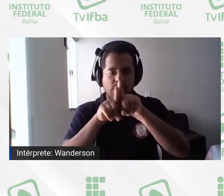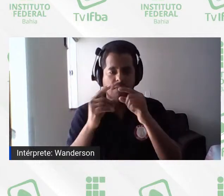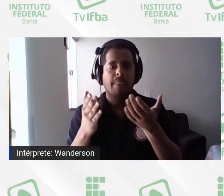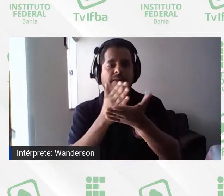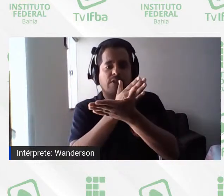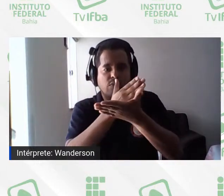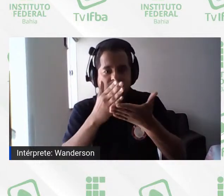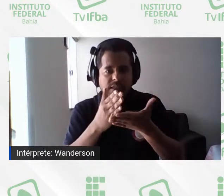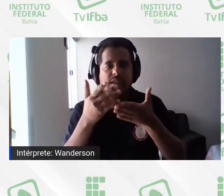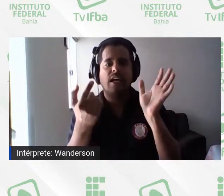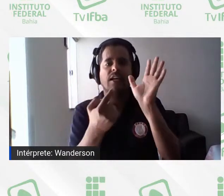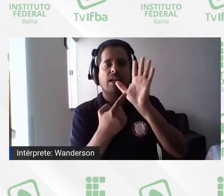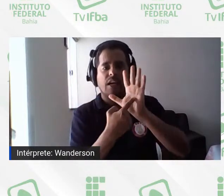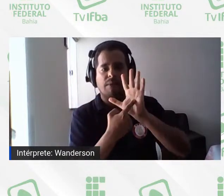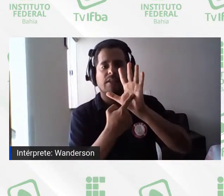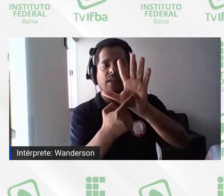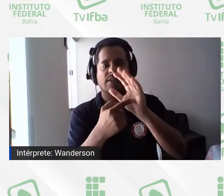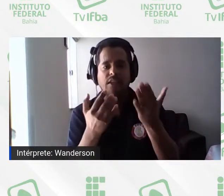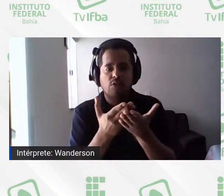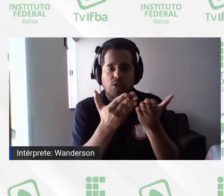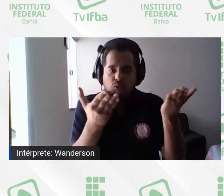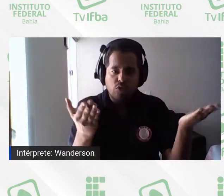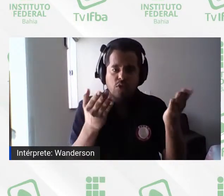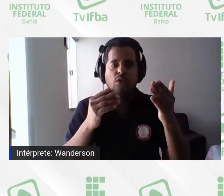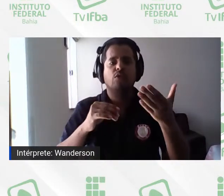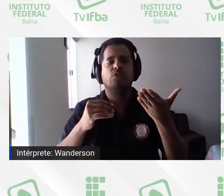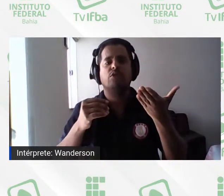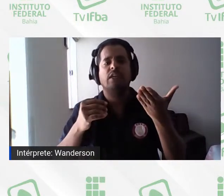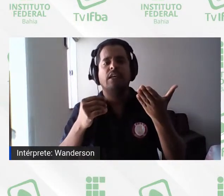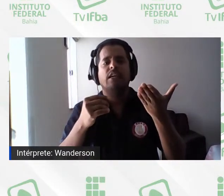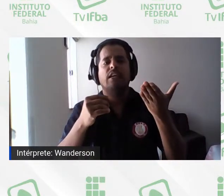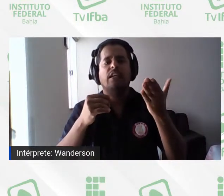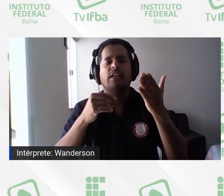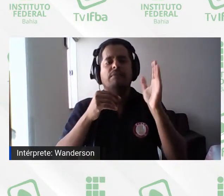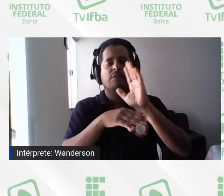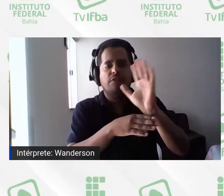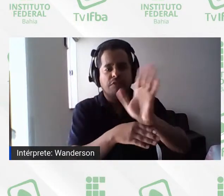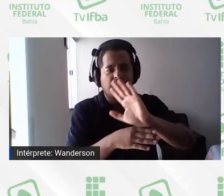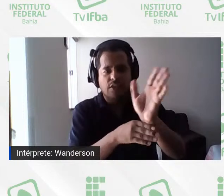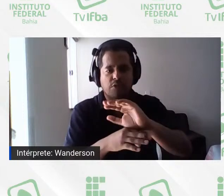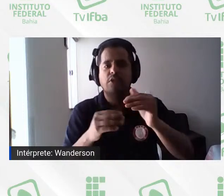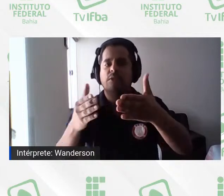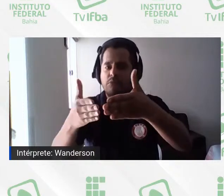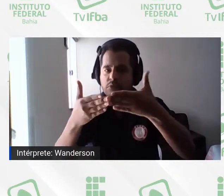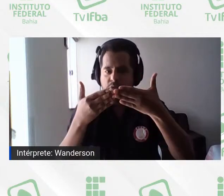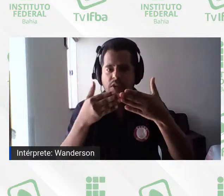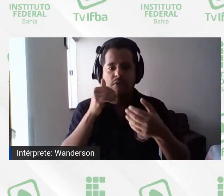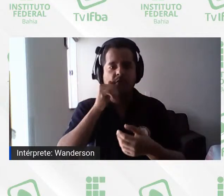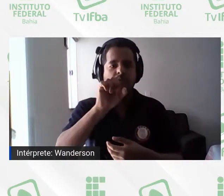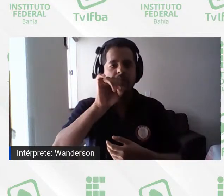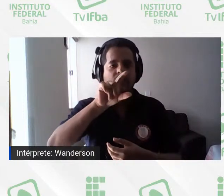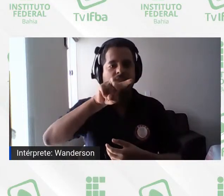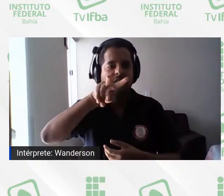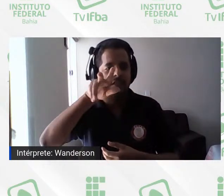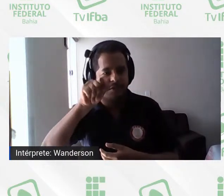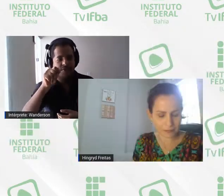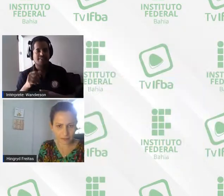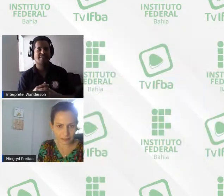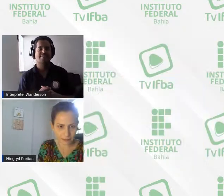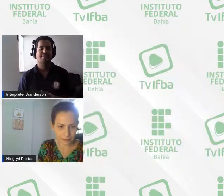Iniciaremos agora a apresentação dos nossos documentários, dos nossos vídeos. Por favor, Silvia.